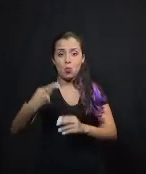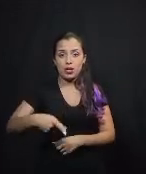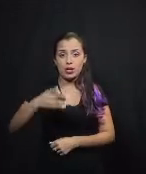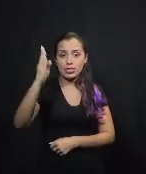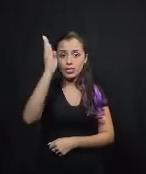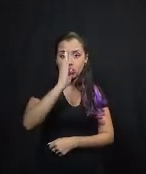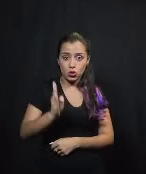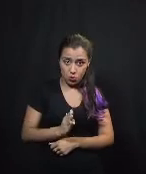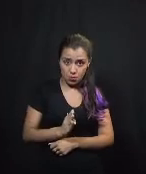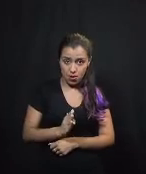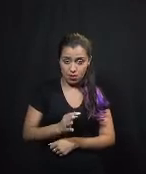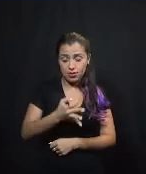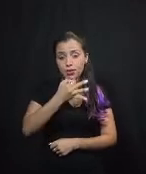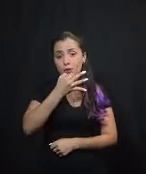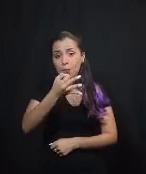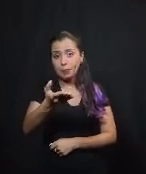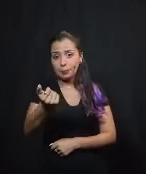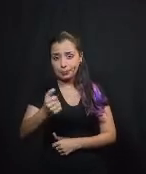Olha...